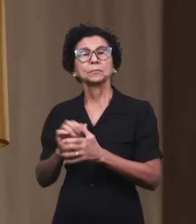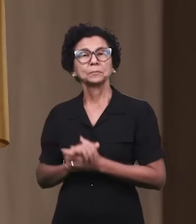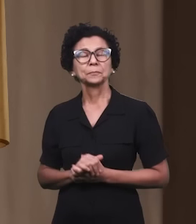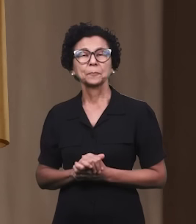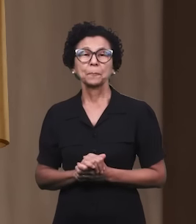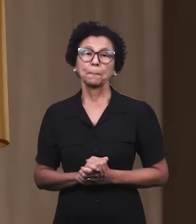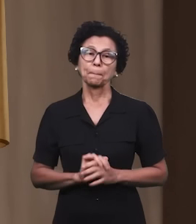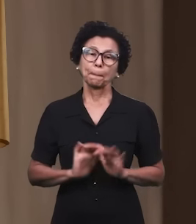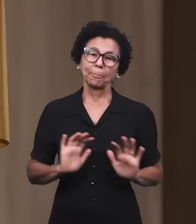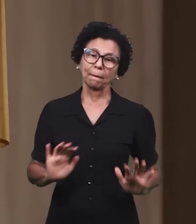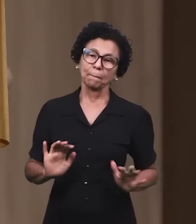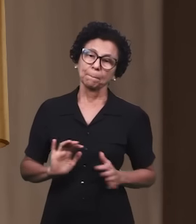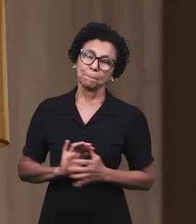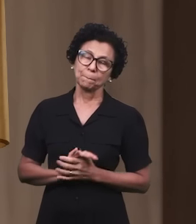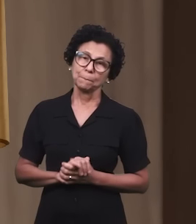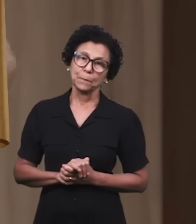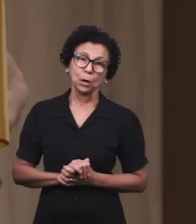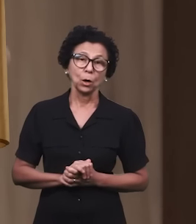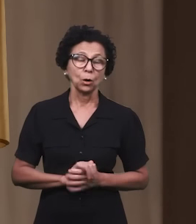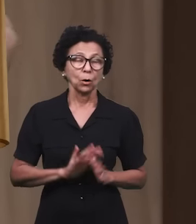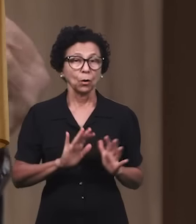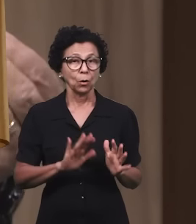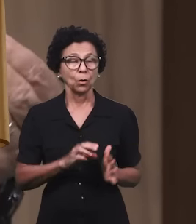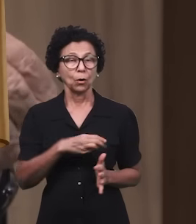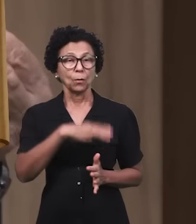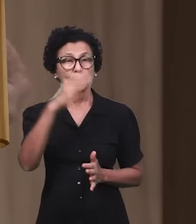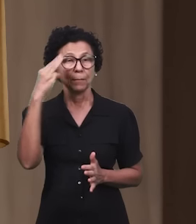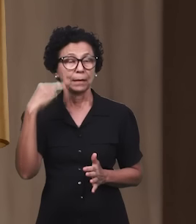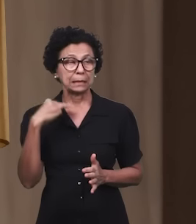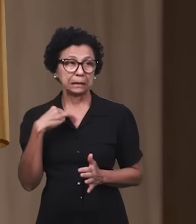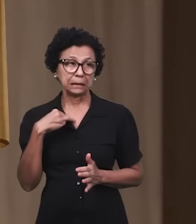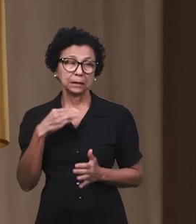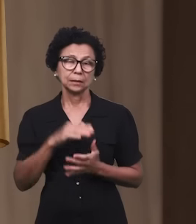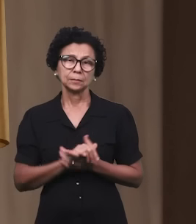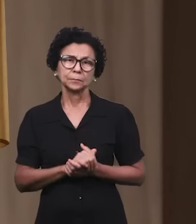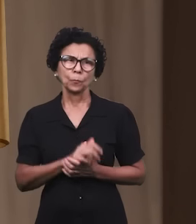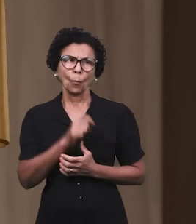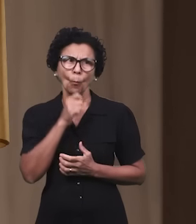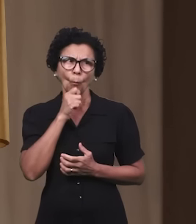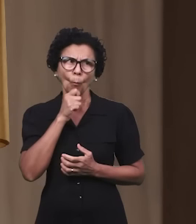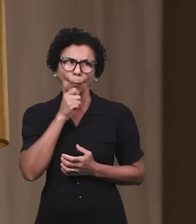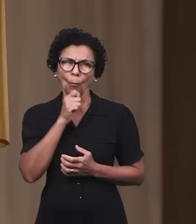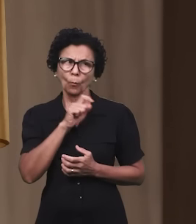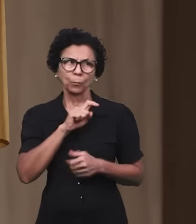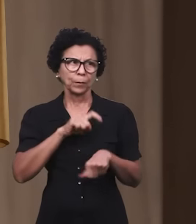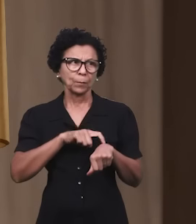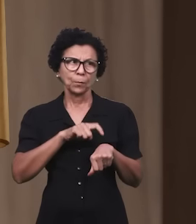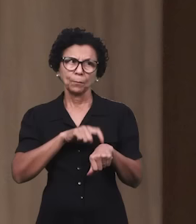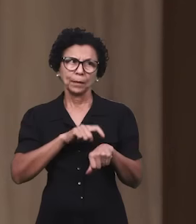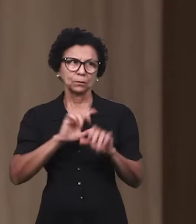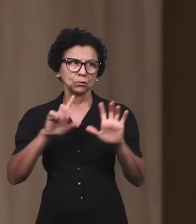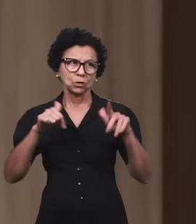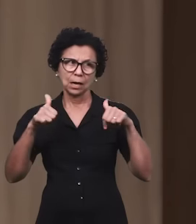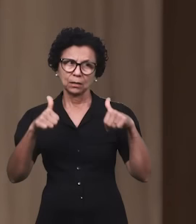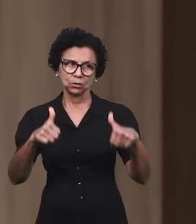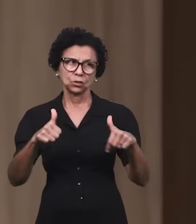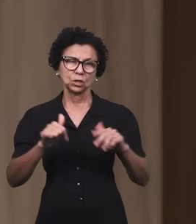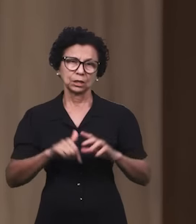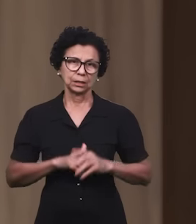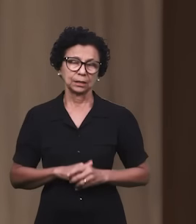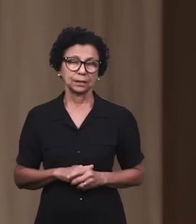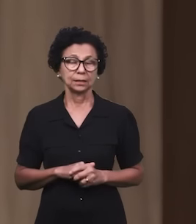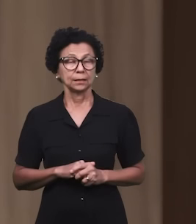é o seguinte, olha, ainda não é chegada a minha hora. A partir deste momento, o Senhor Jesus, ele